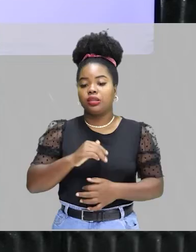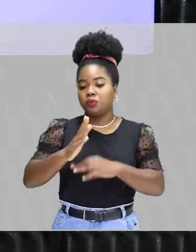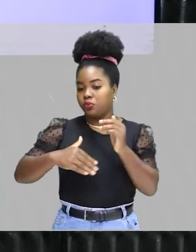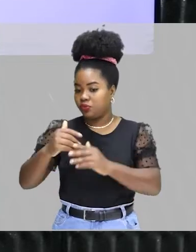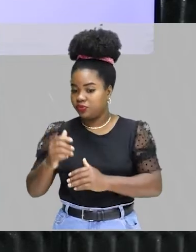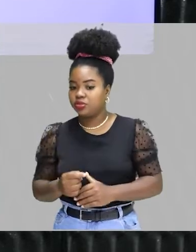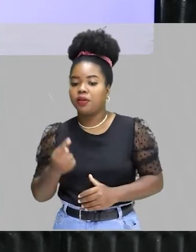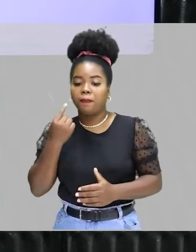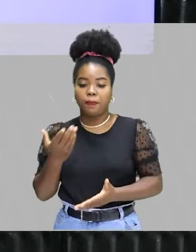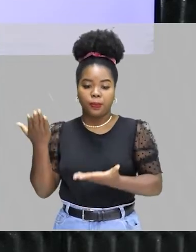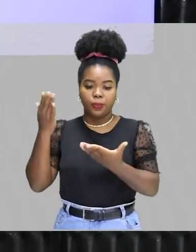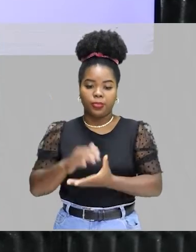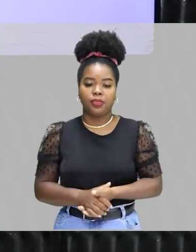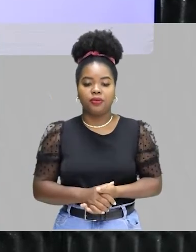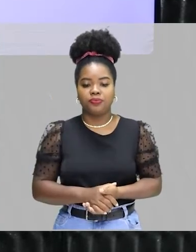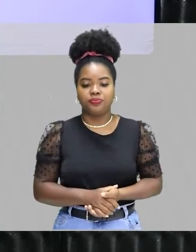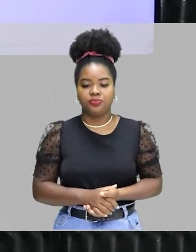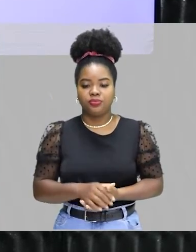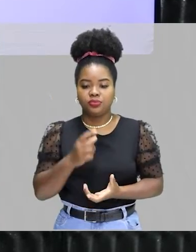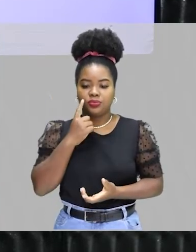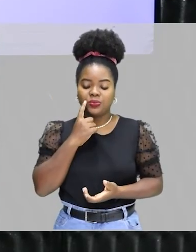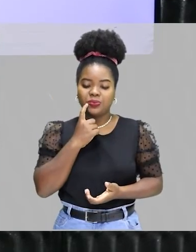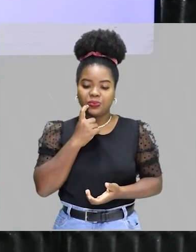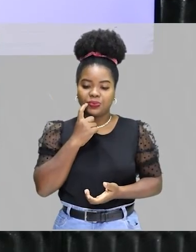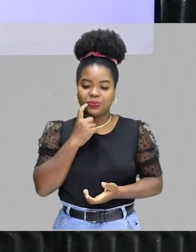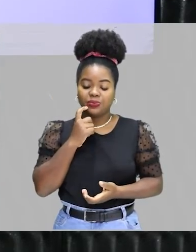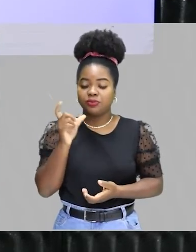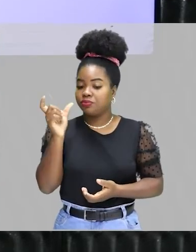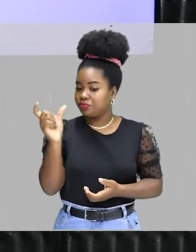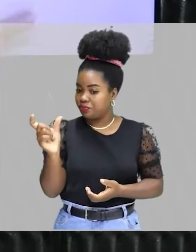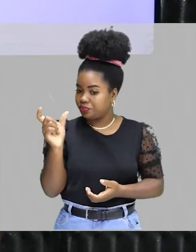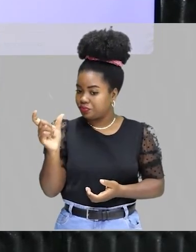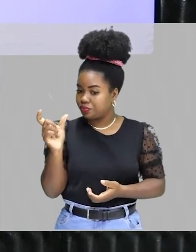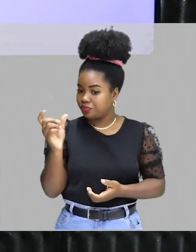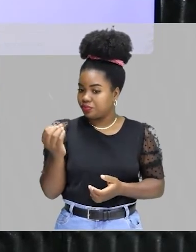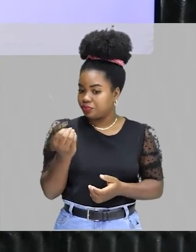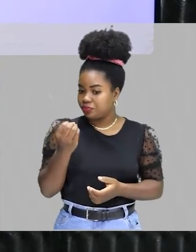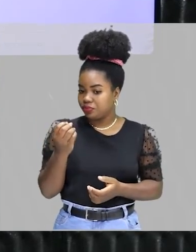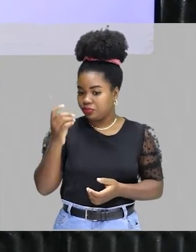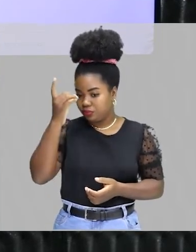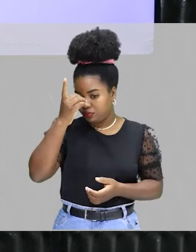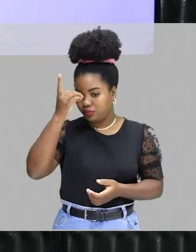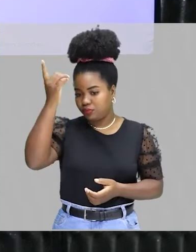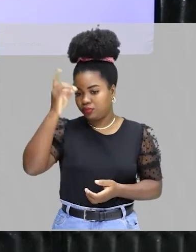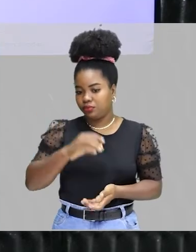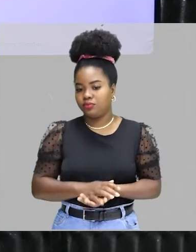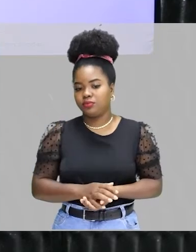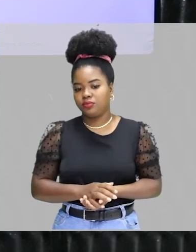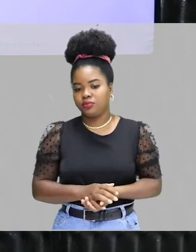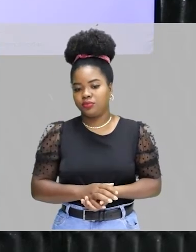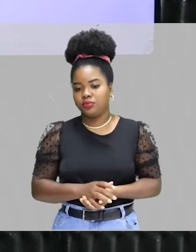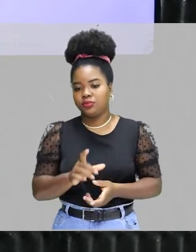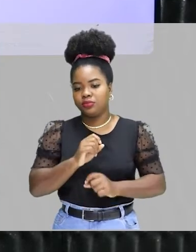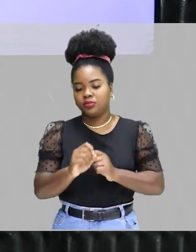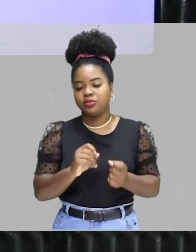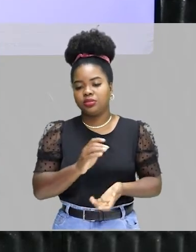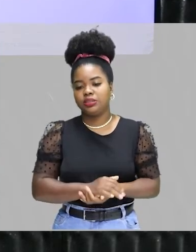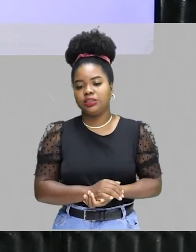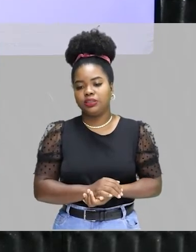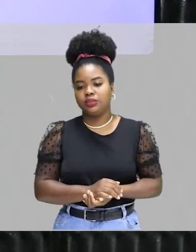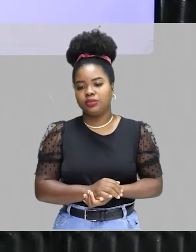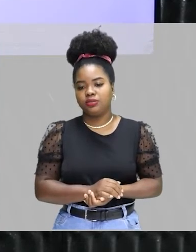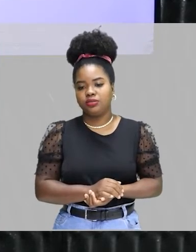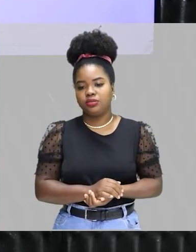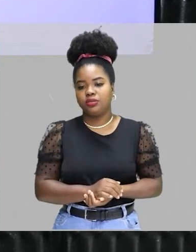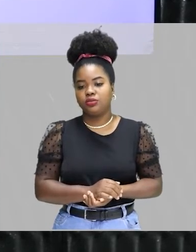O futebol, eu tenho o futebolista. Então, essas palavras são criadas a partir dos empréstimos. O que é